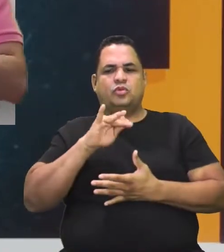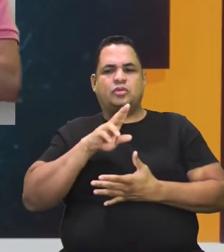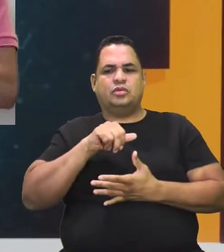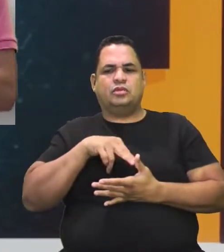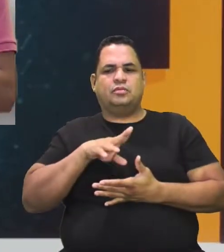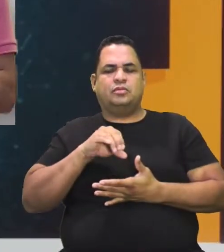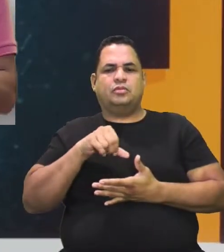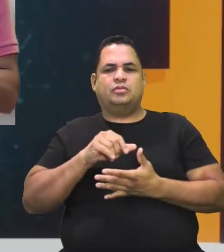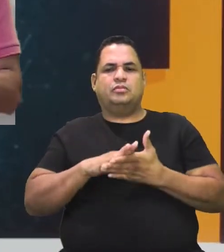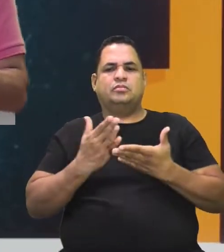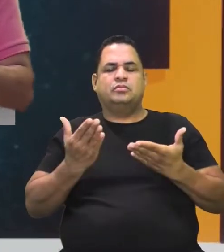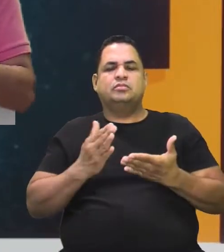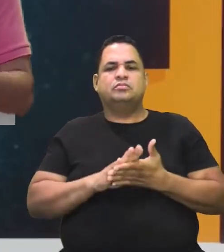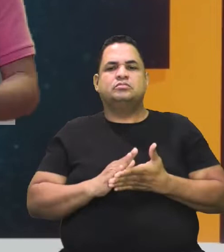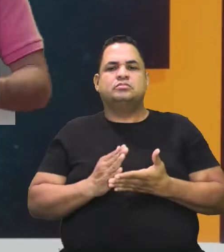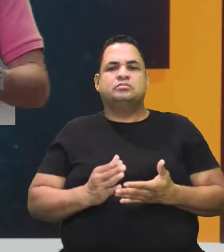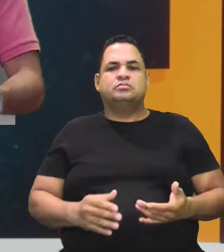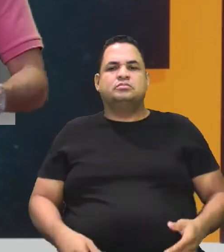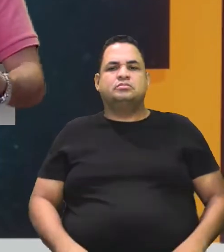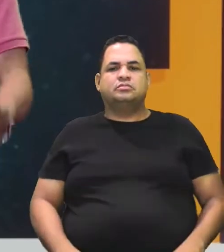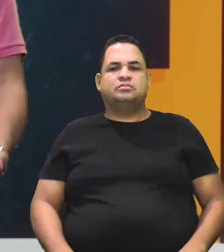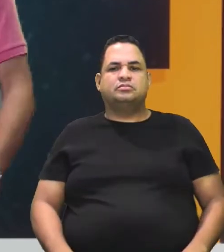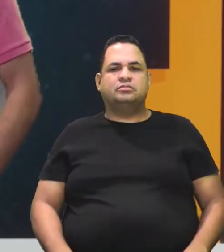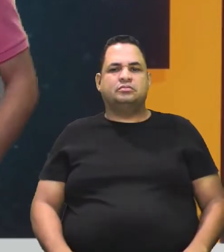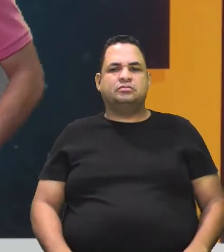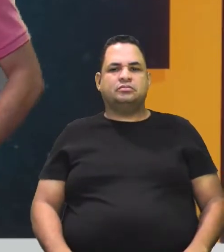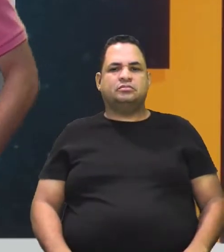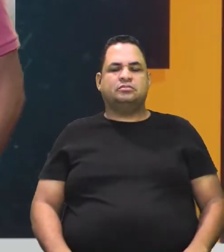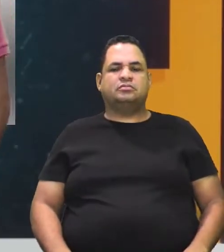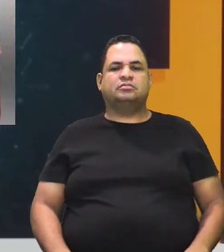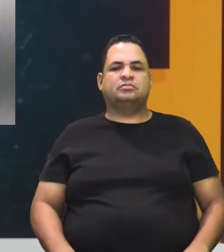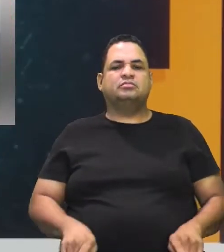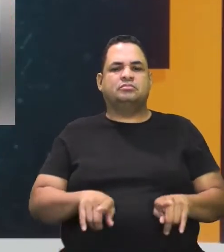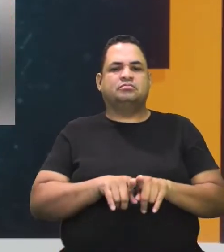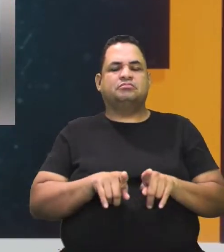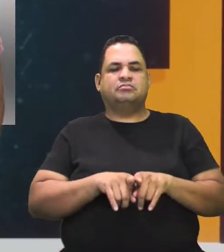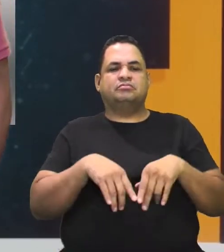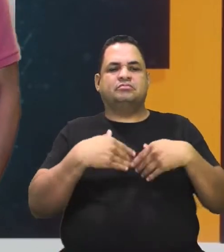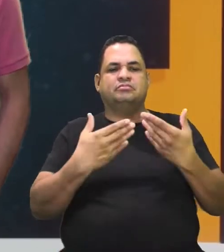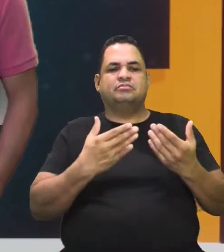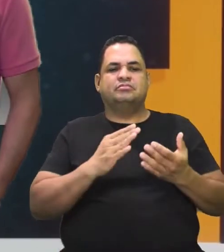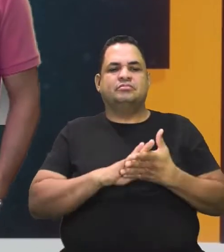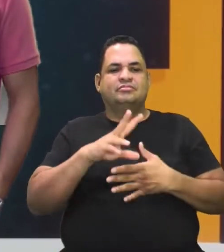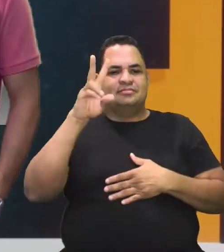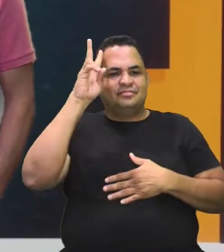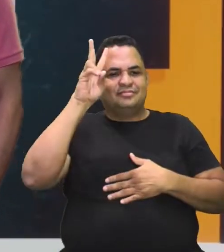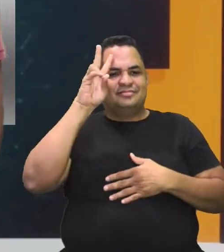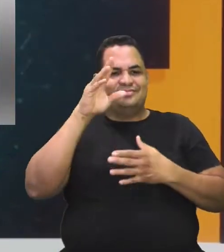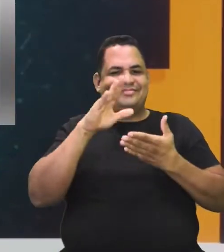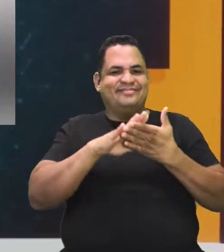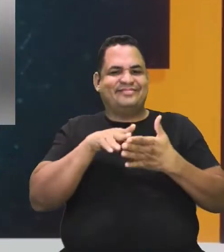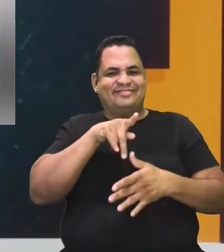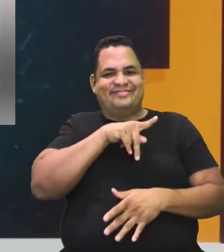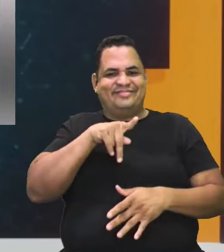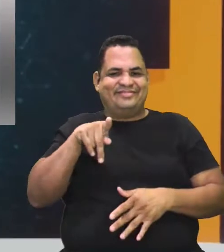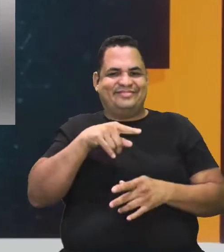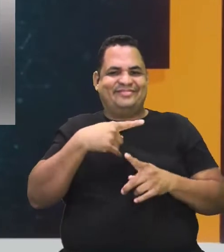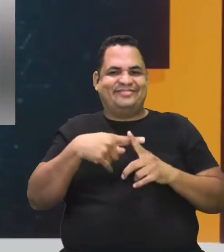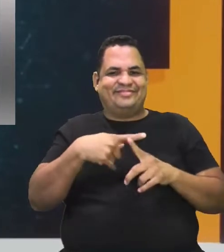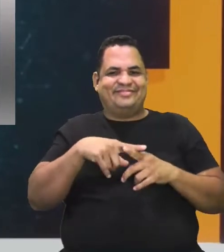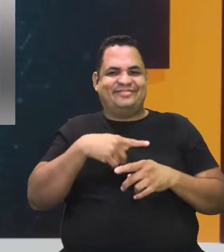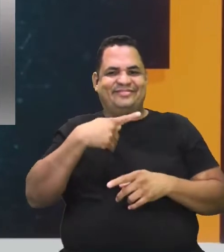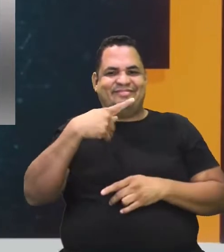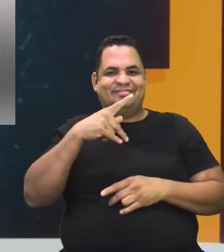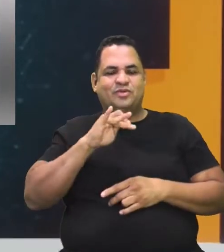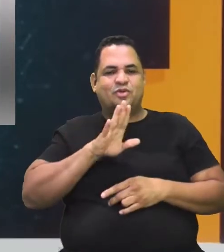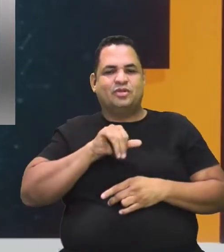procurar Pokémon, caçar Pokémon? Nossa. É plano cartesiano também. O professor Maurício lembra de cada coisa. Não, mas Pokémon é